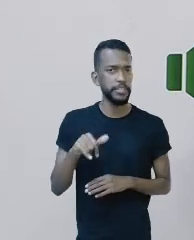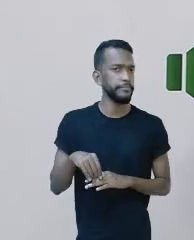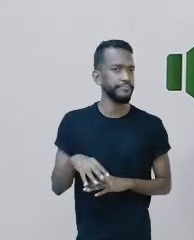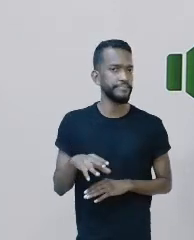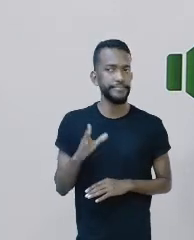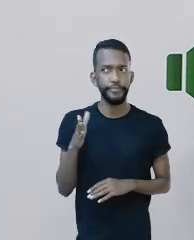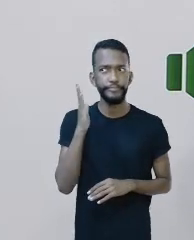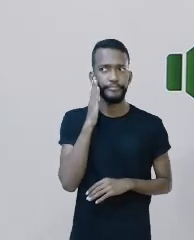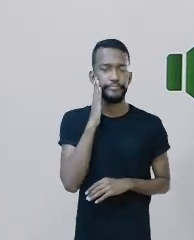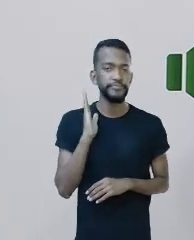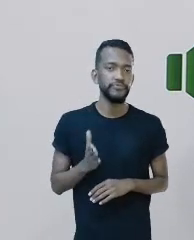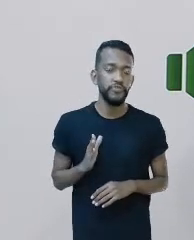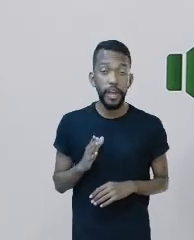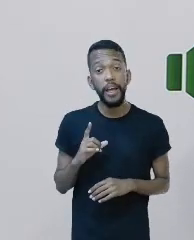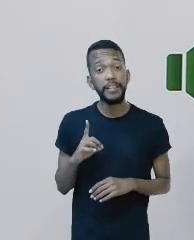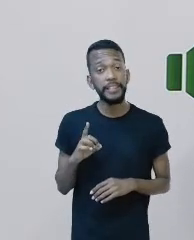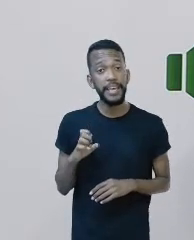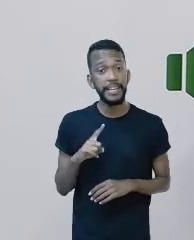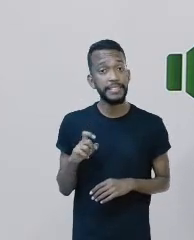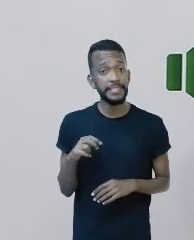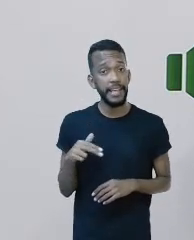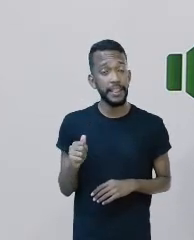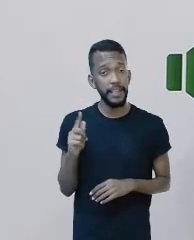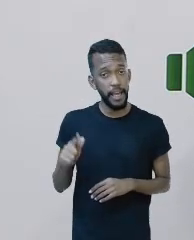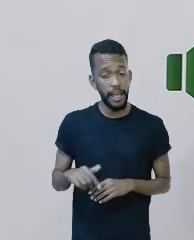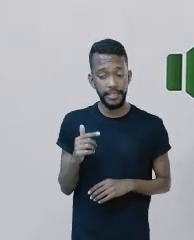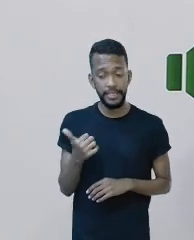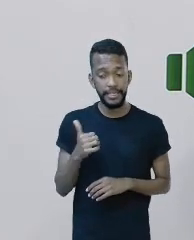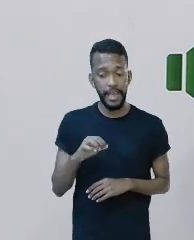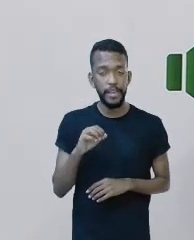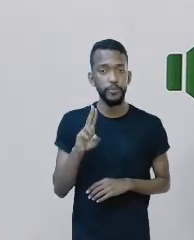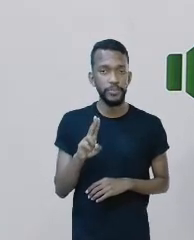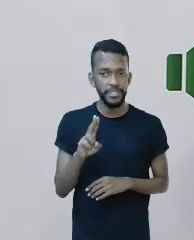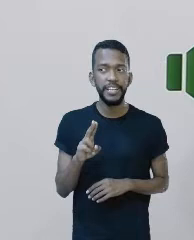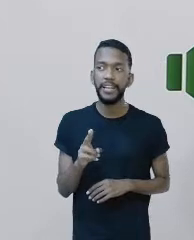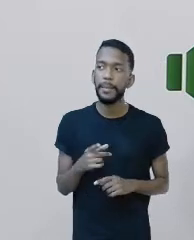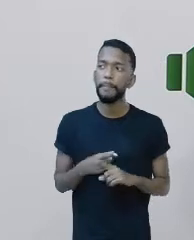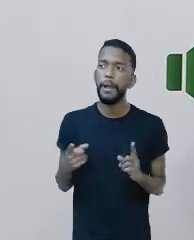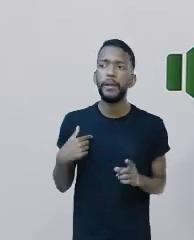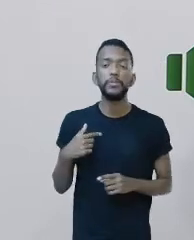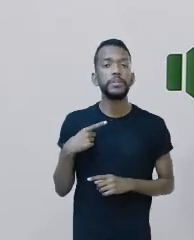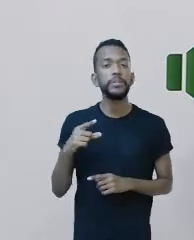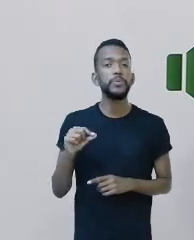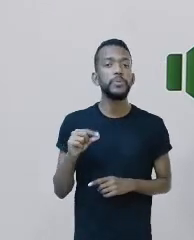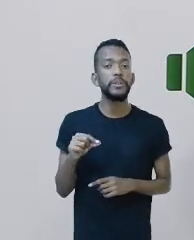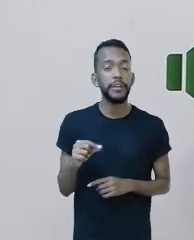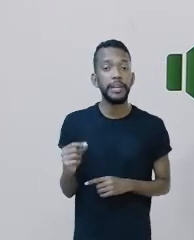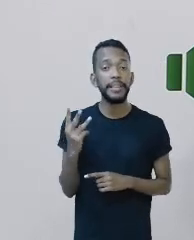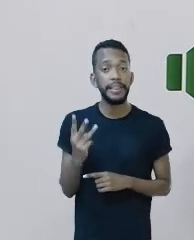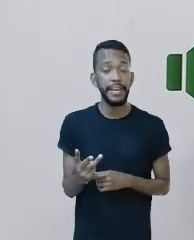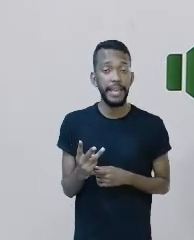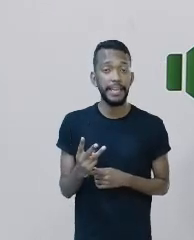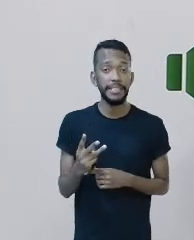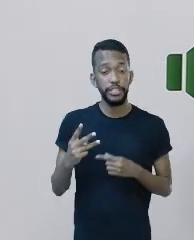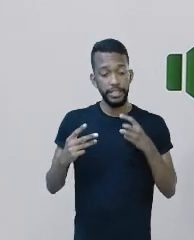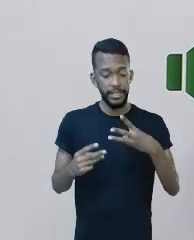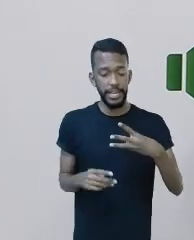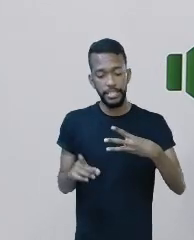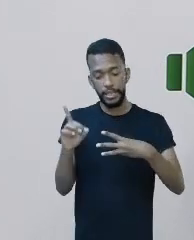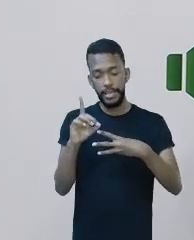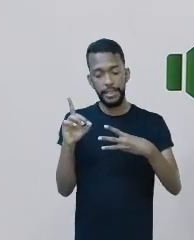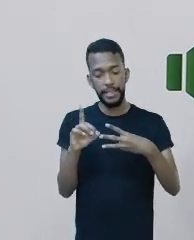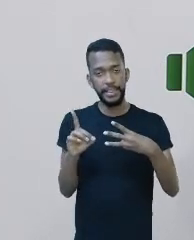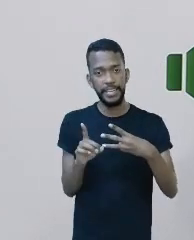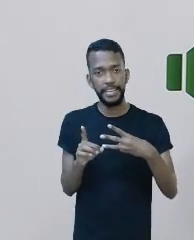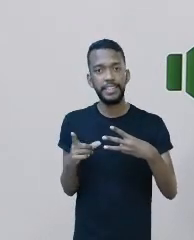pra gente. Uma dezena são 10 unidades, mas eu tinha 3 dezenas. Então,